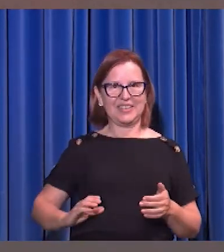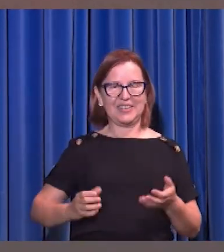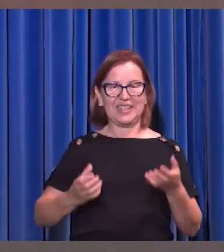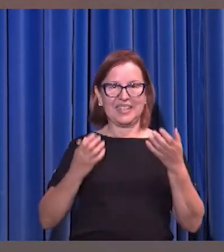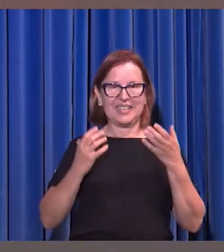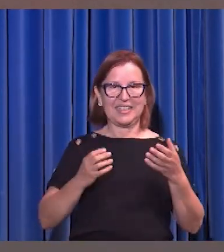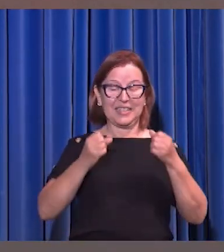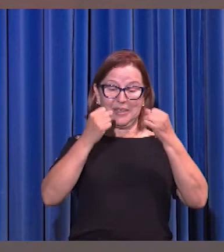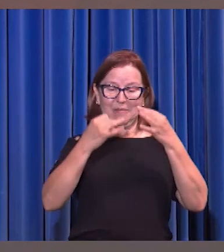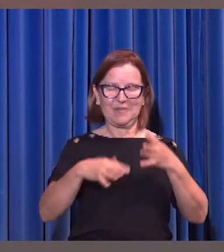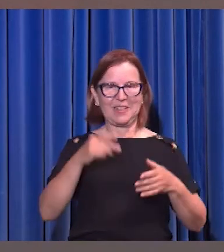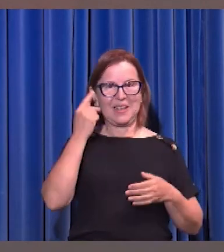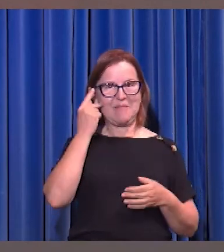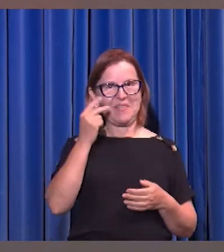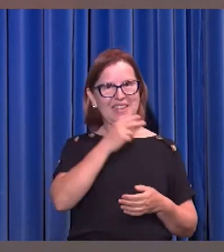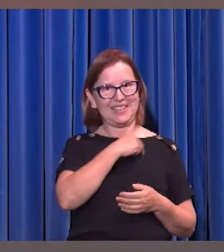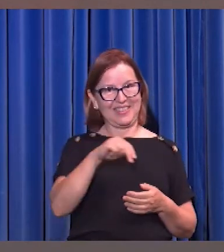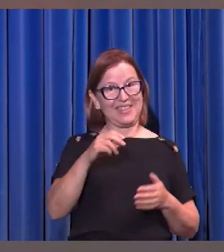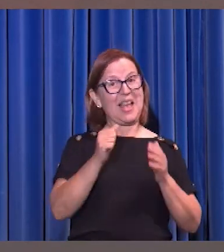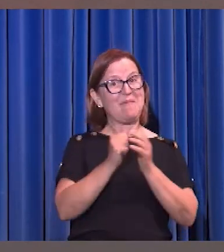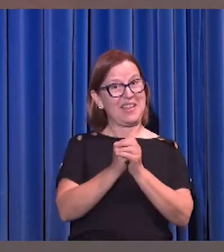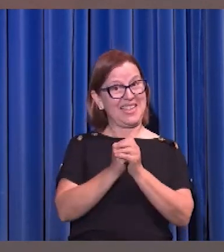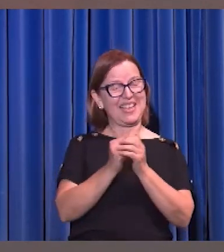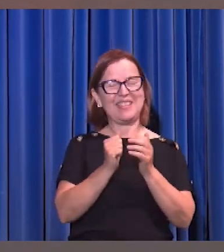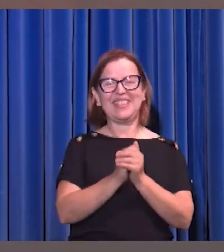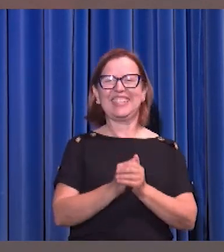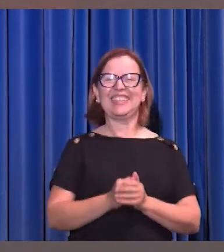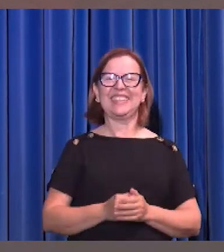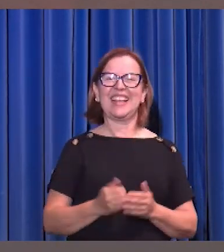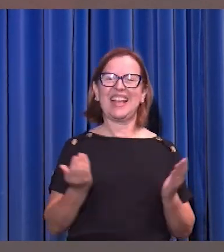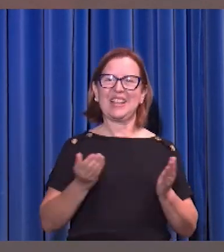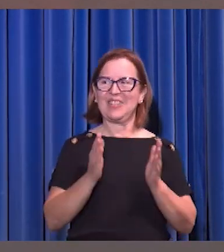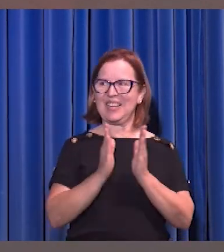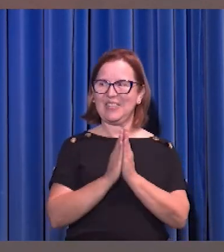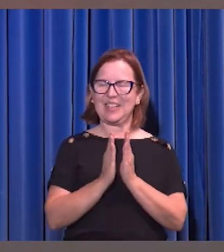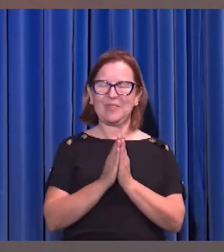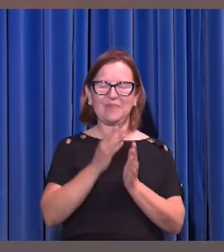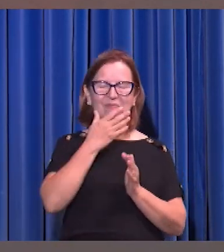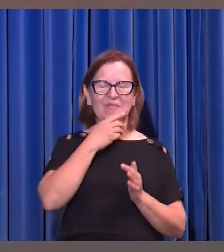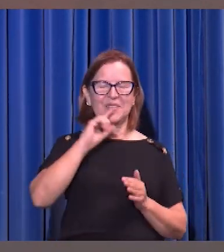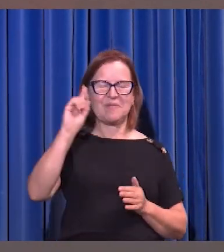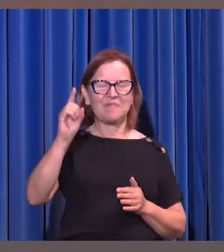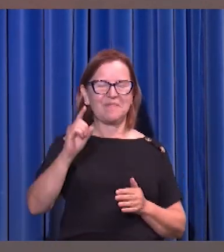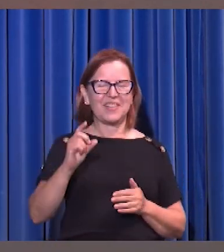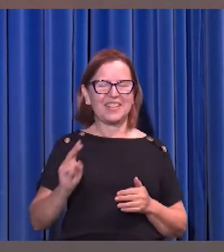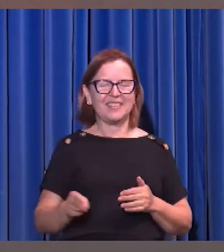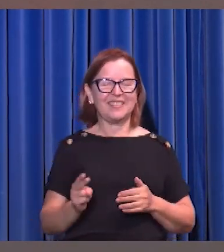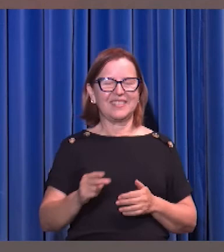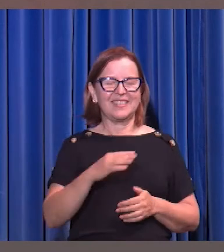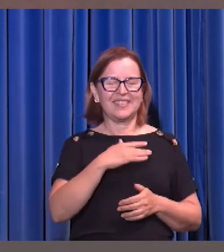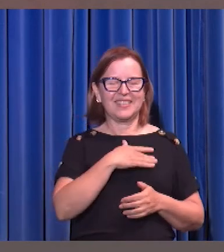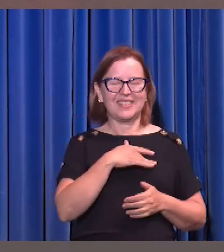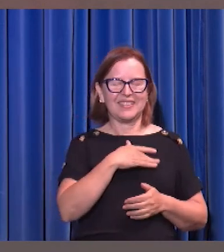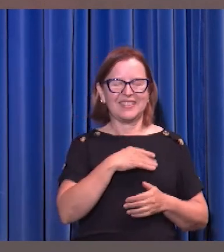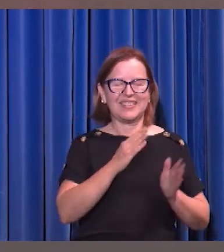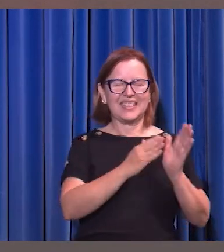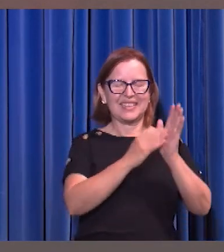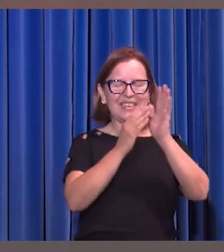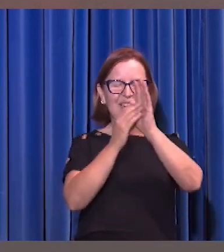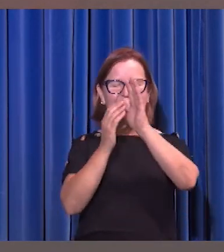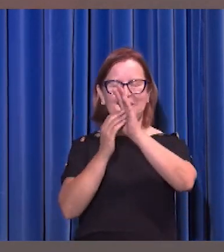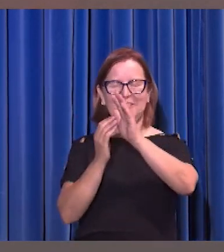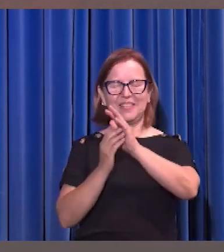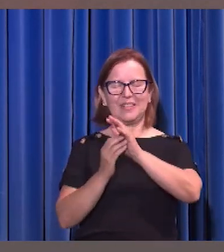para Nicodemos. Amém? Vamos orar. Pai de infinita misericórdia, te